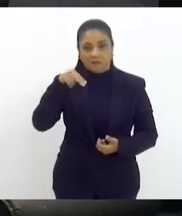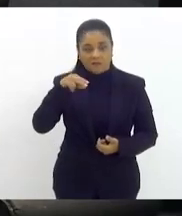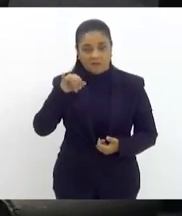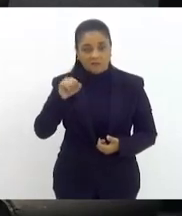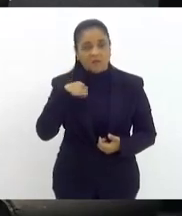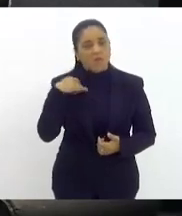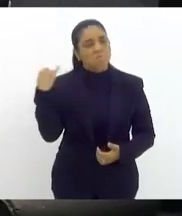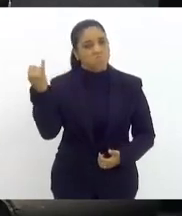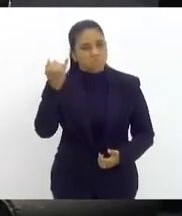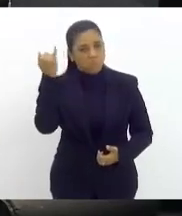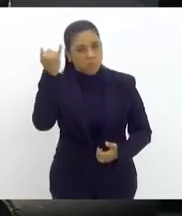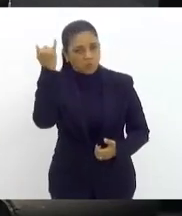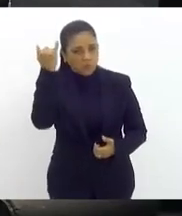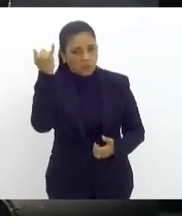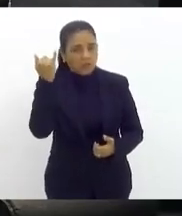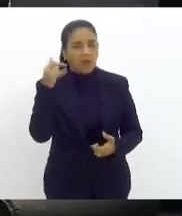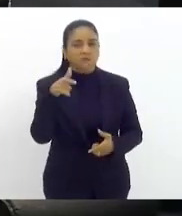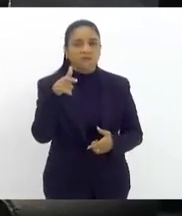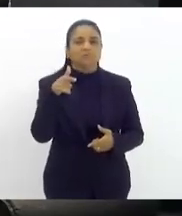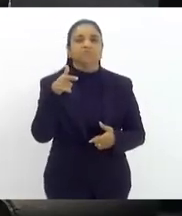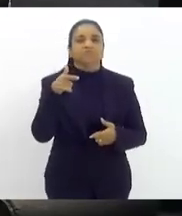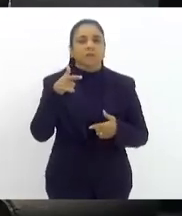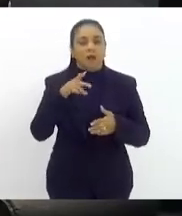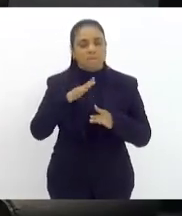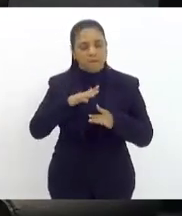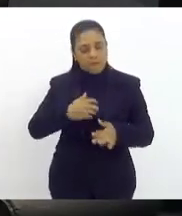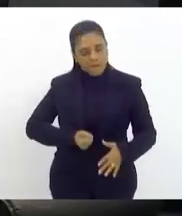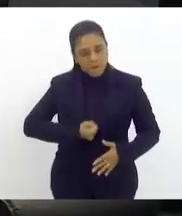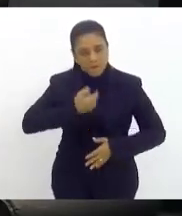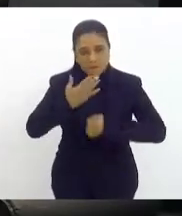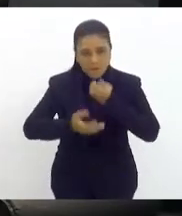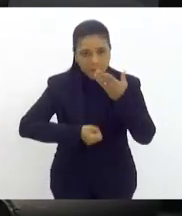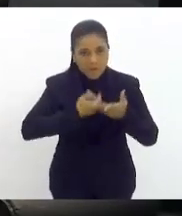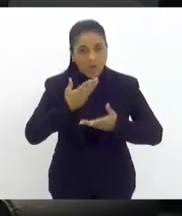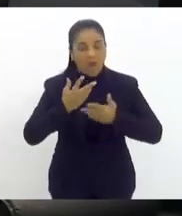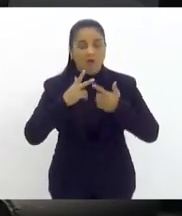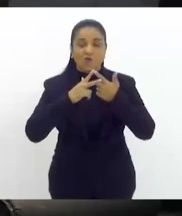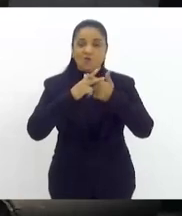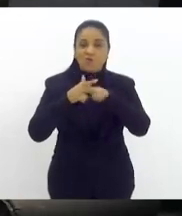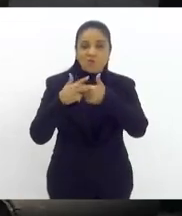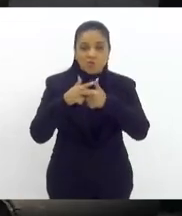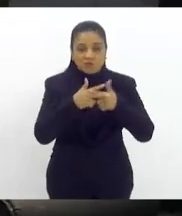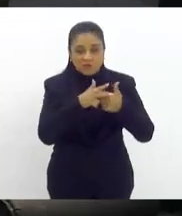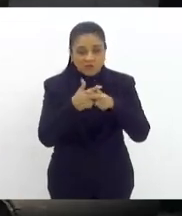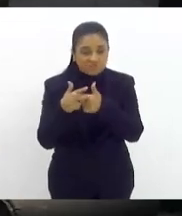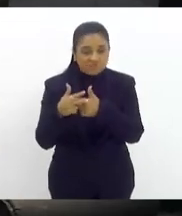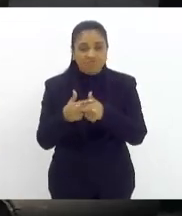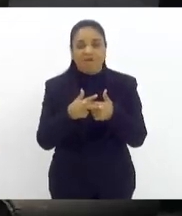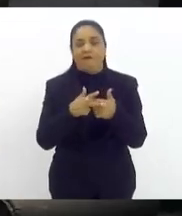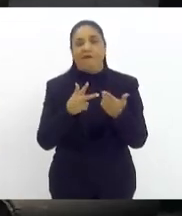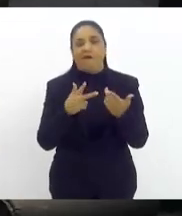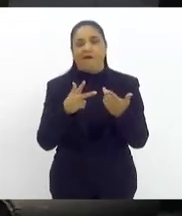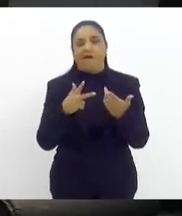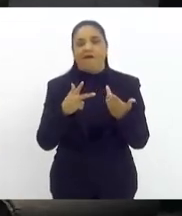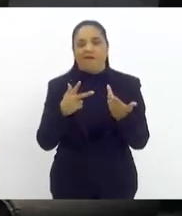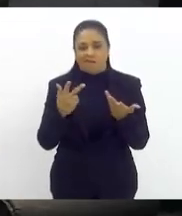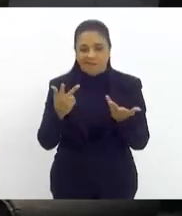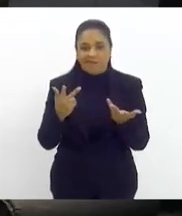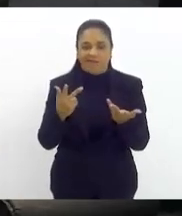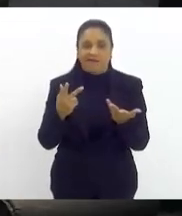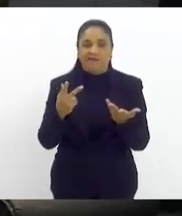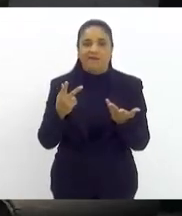a colocação da deputada aqui, para que a gente possa estar ajeitando o que não está funcionando. Também faço